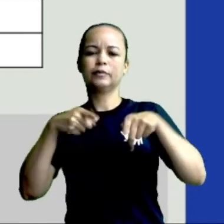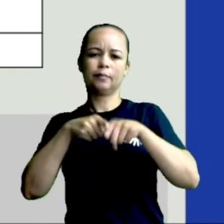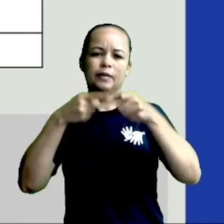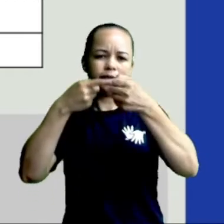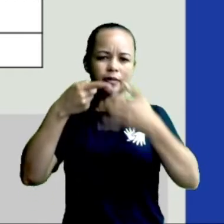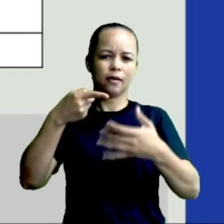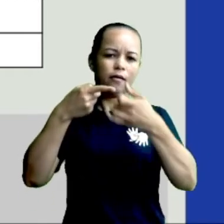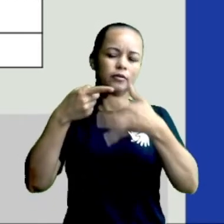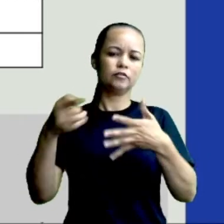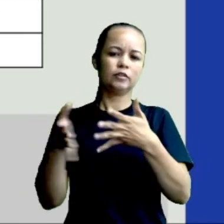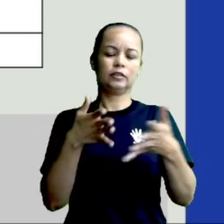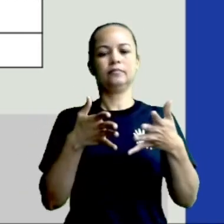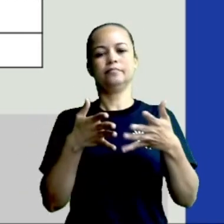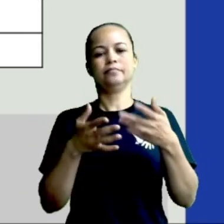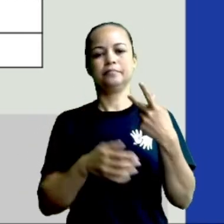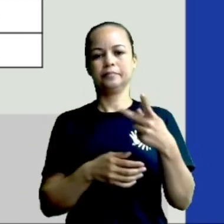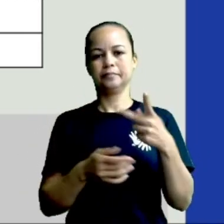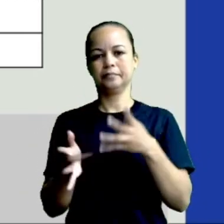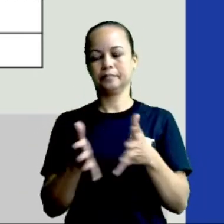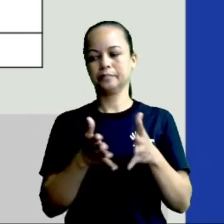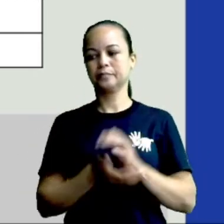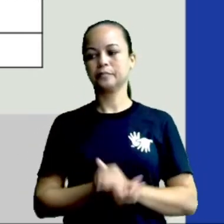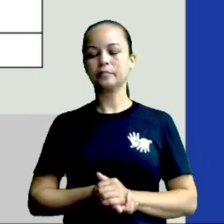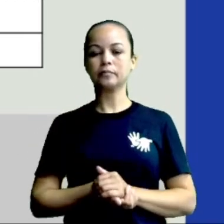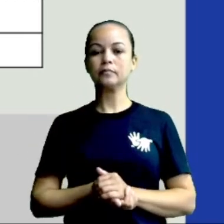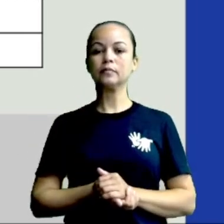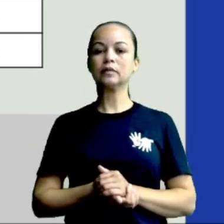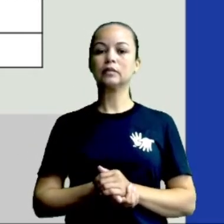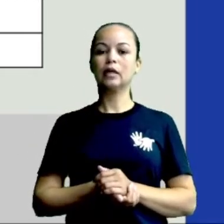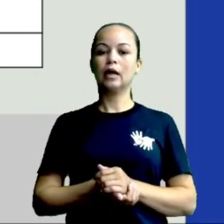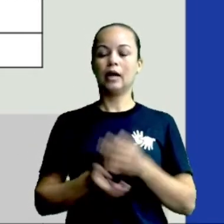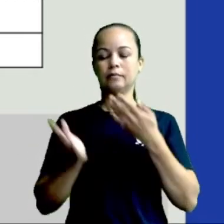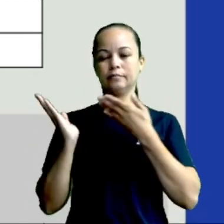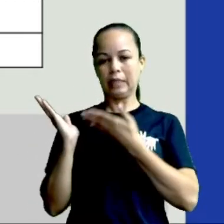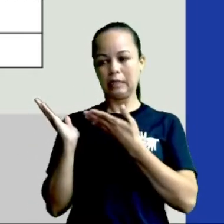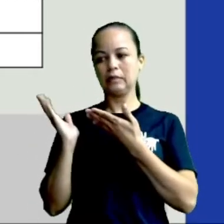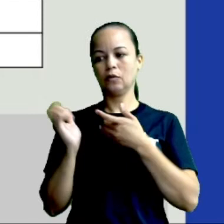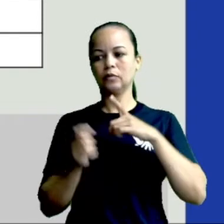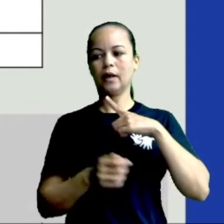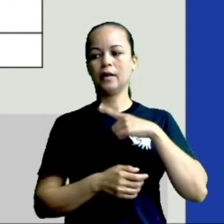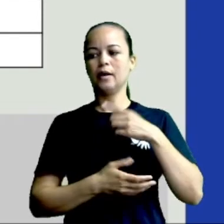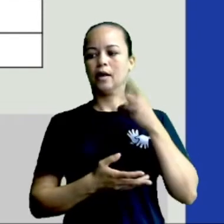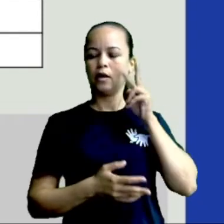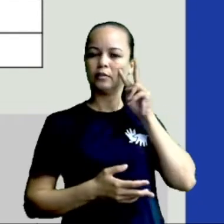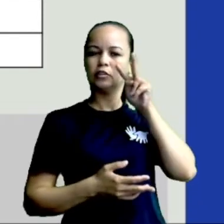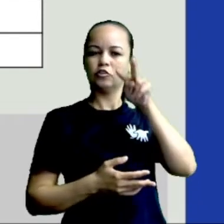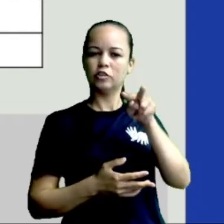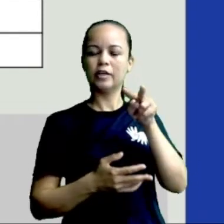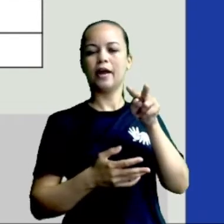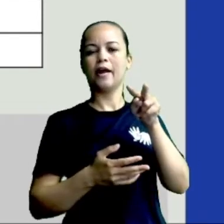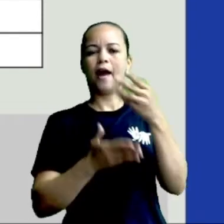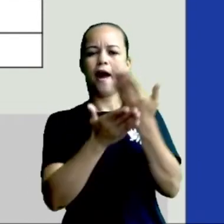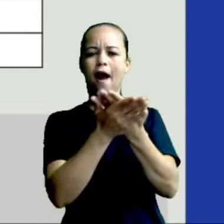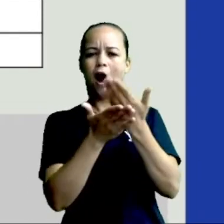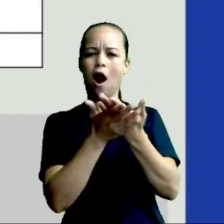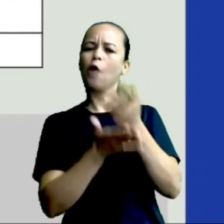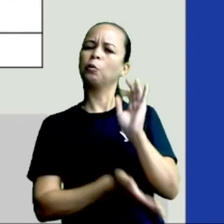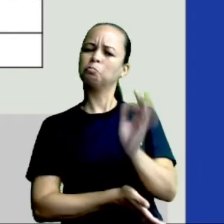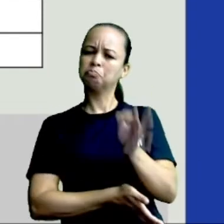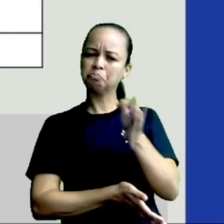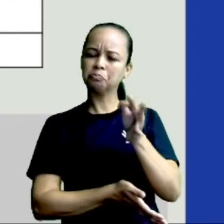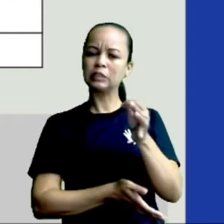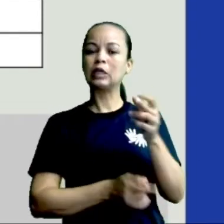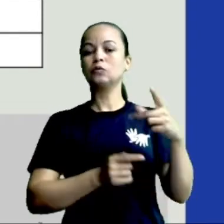Elas têm as mesmas classificações. Então, ó, assistirei à aula, com certeza. Então, temos aí